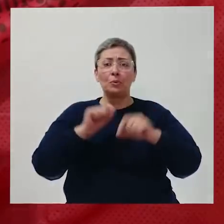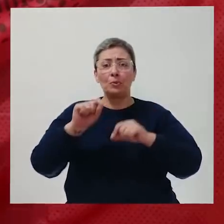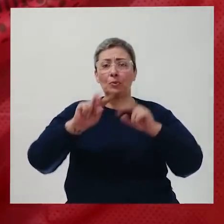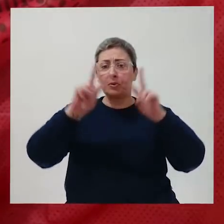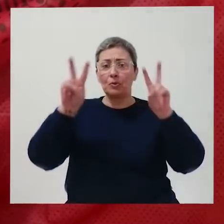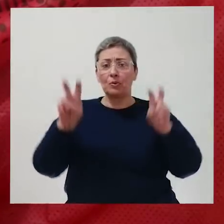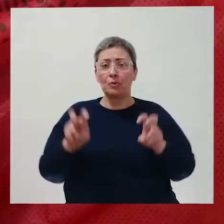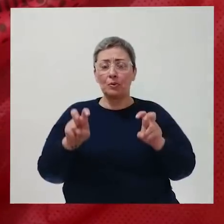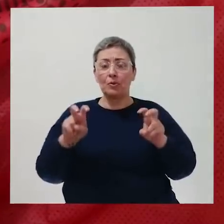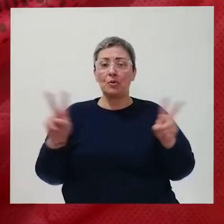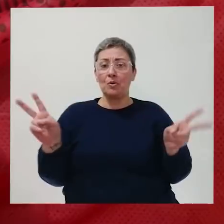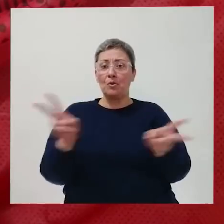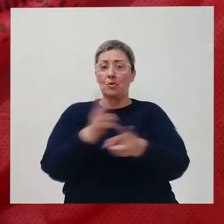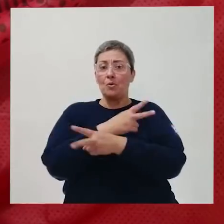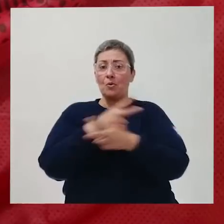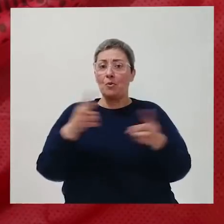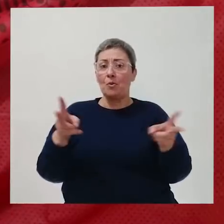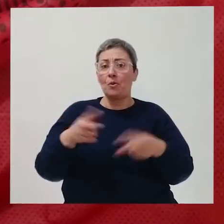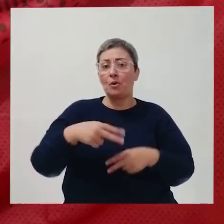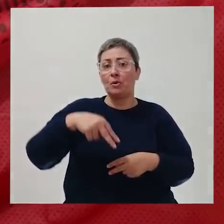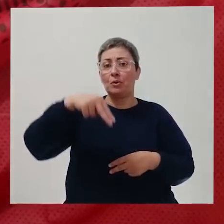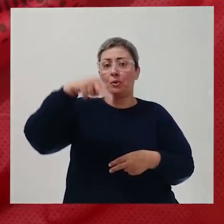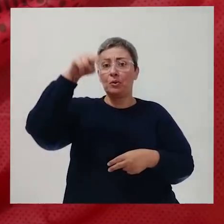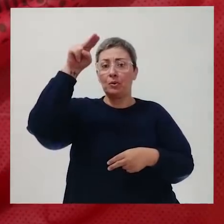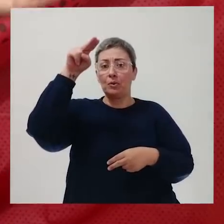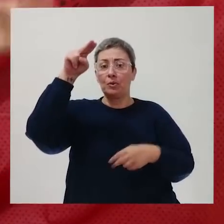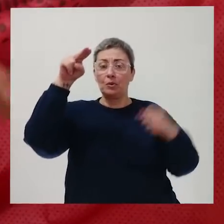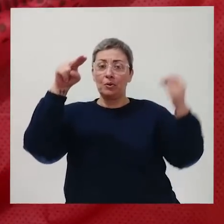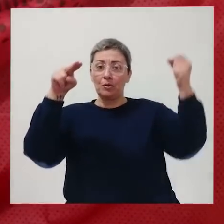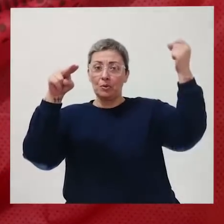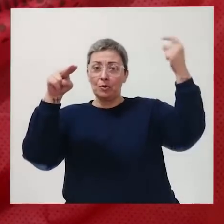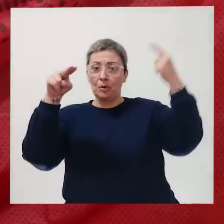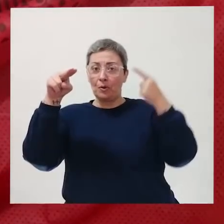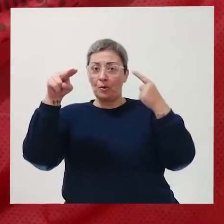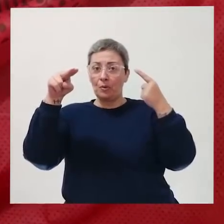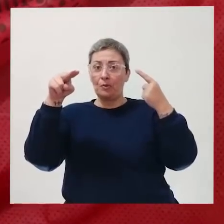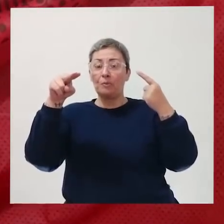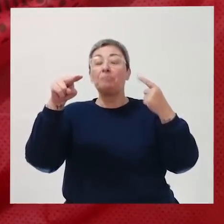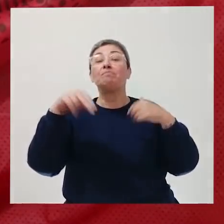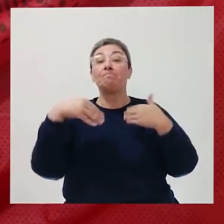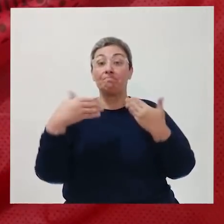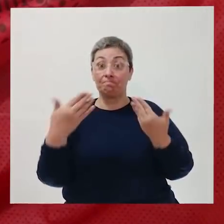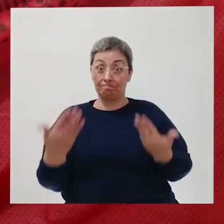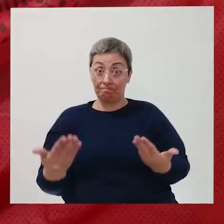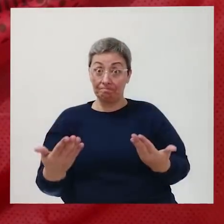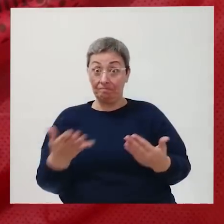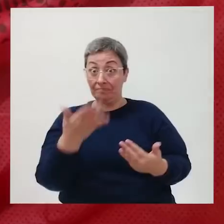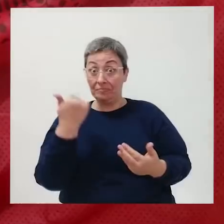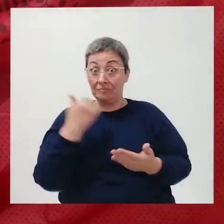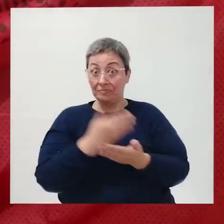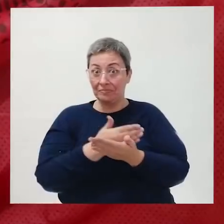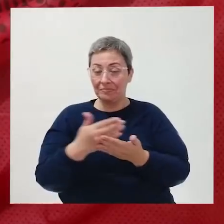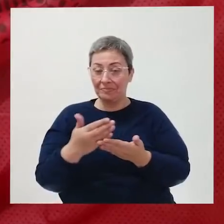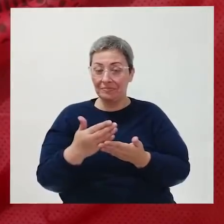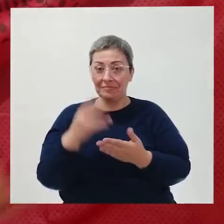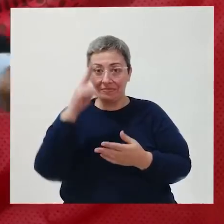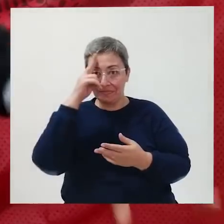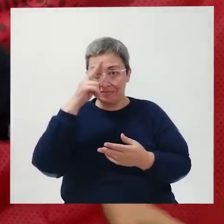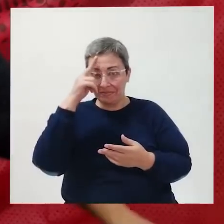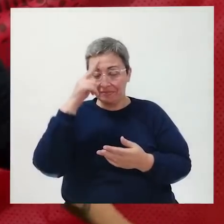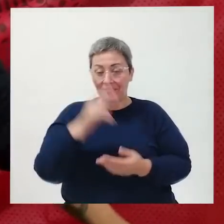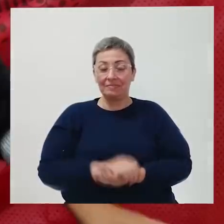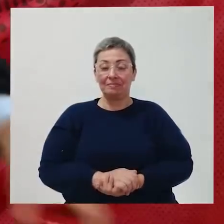O Vento do Norte e o Sol. E então, vamos começar essa